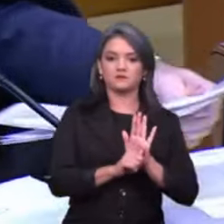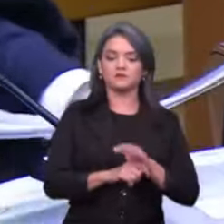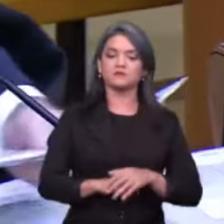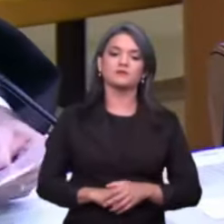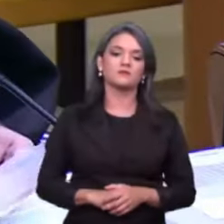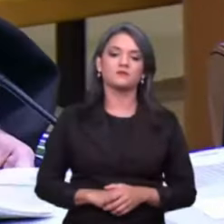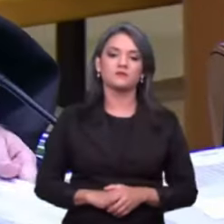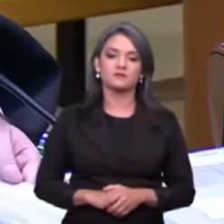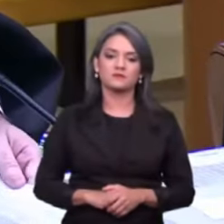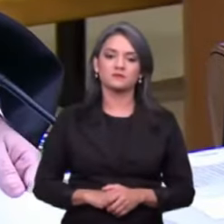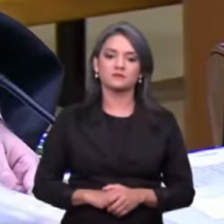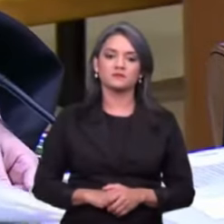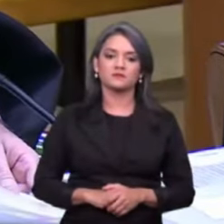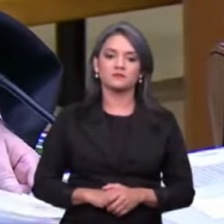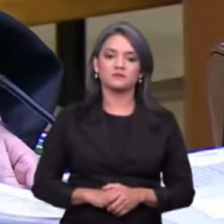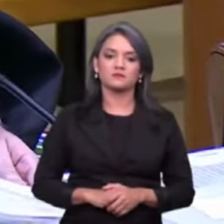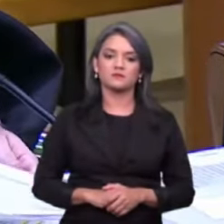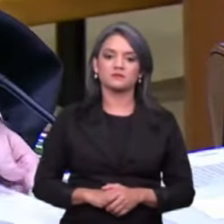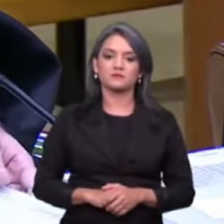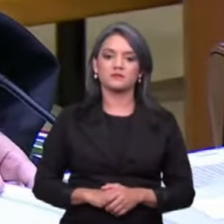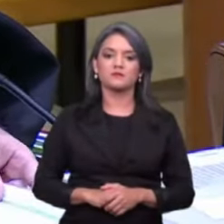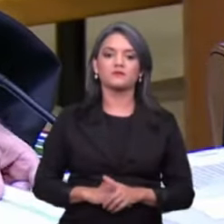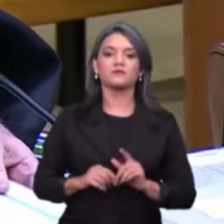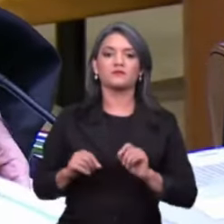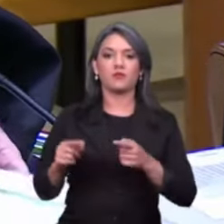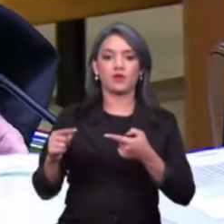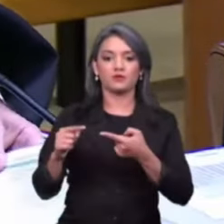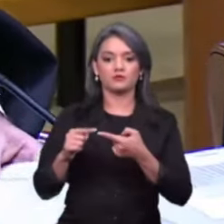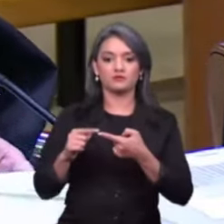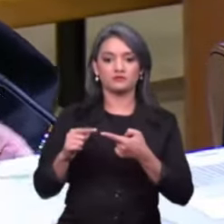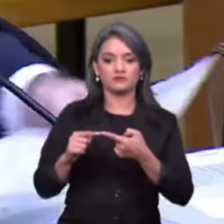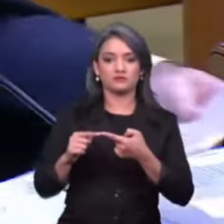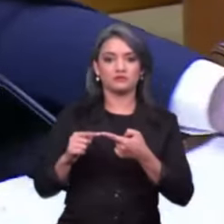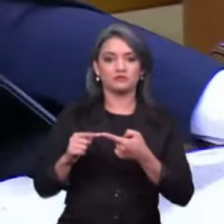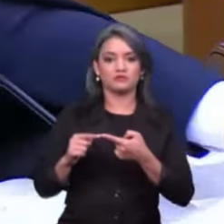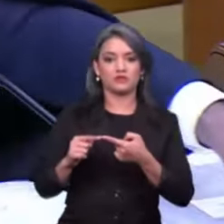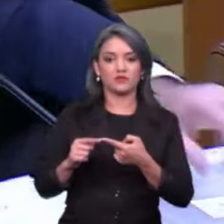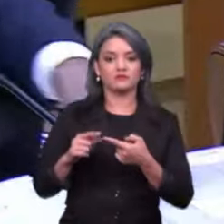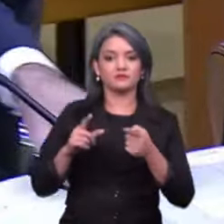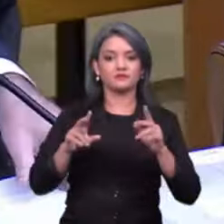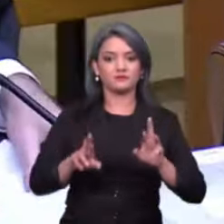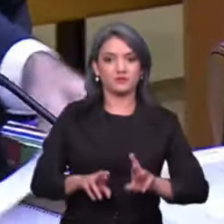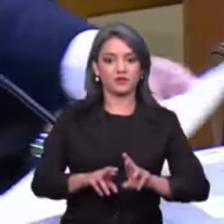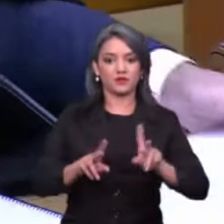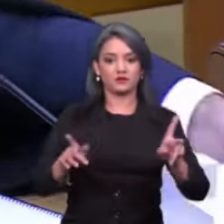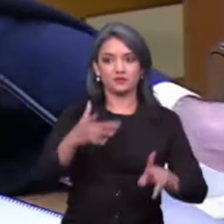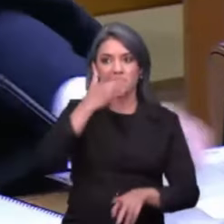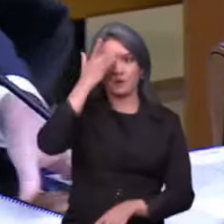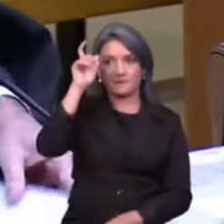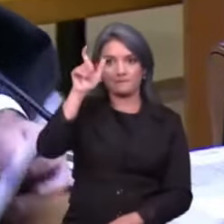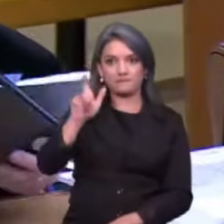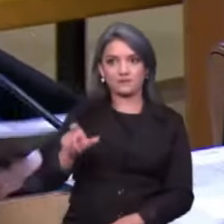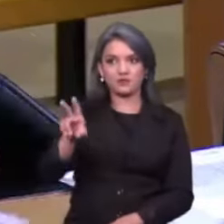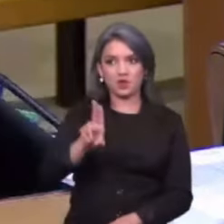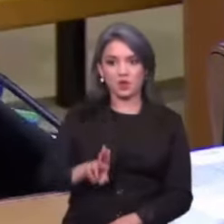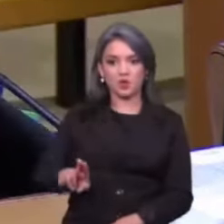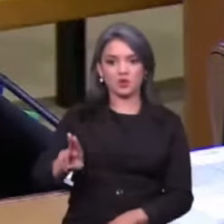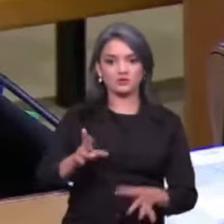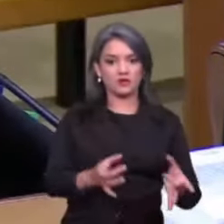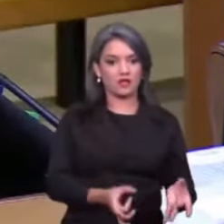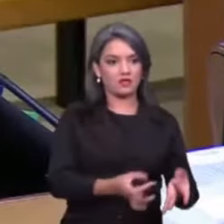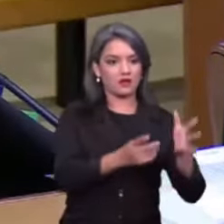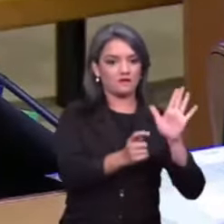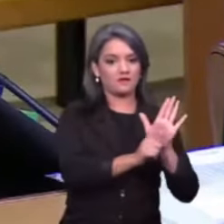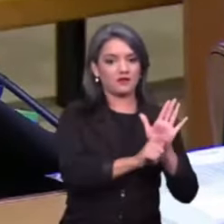para que, 1, nós diferenciemos o usuário do traficante a partir de